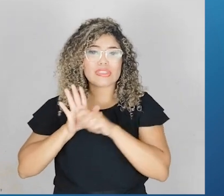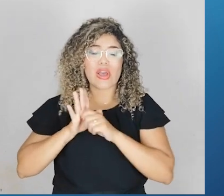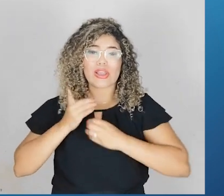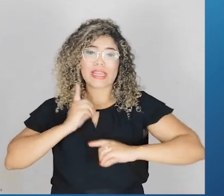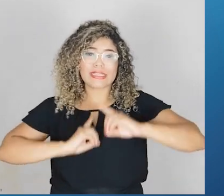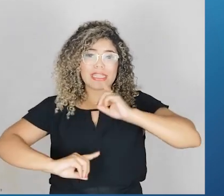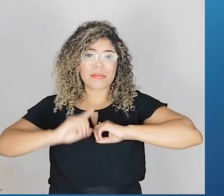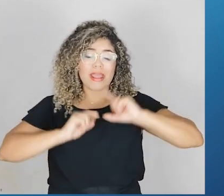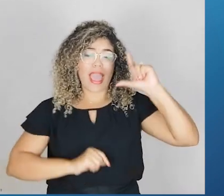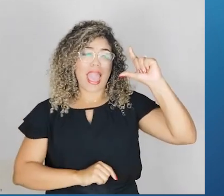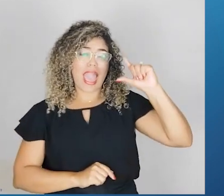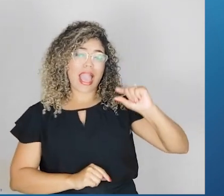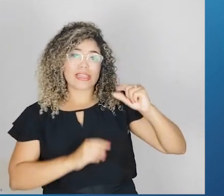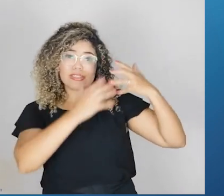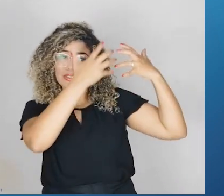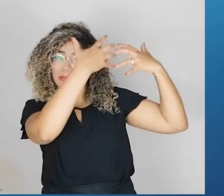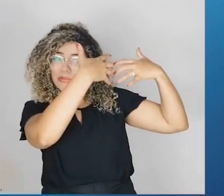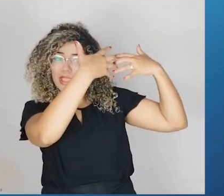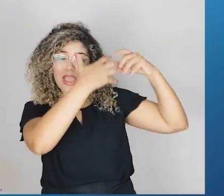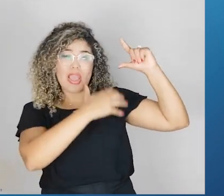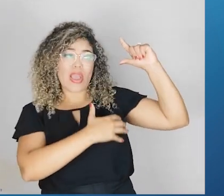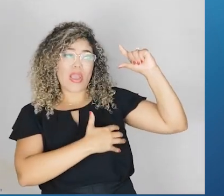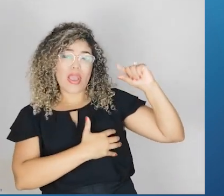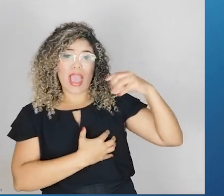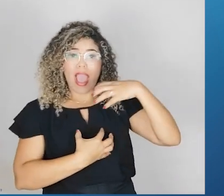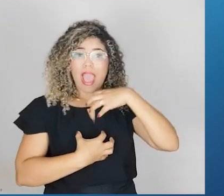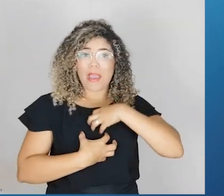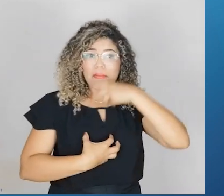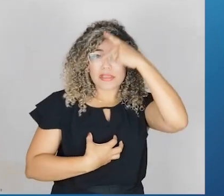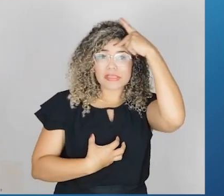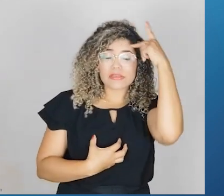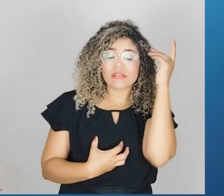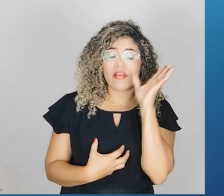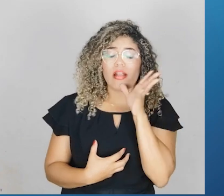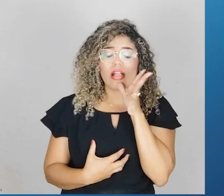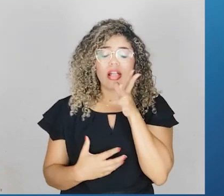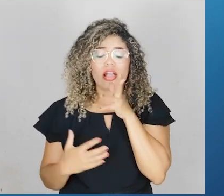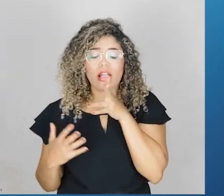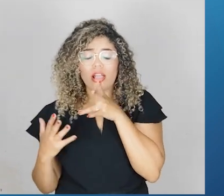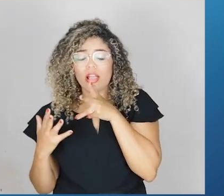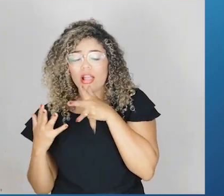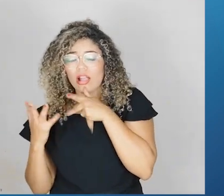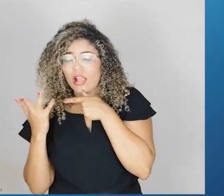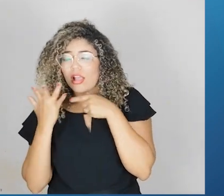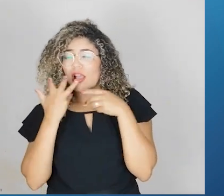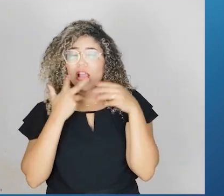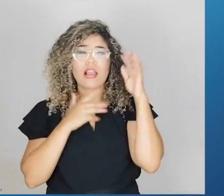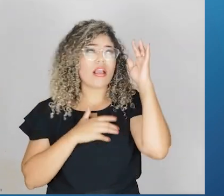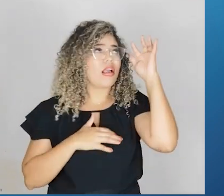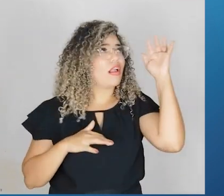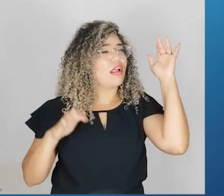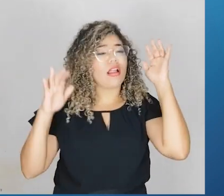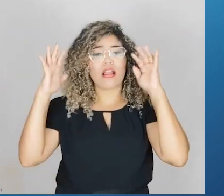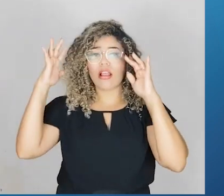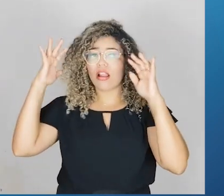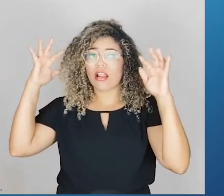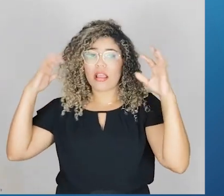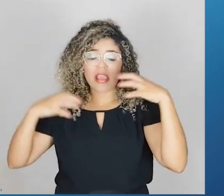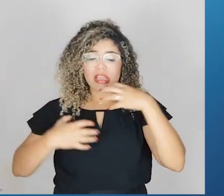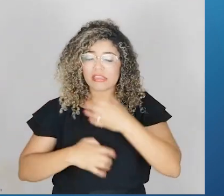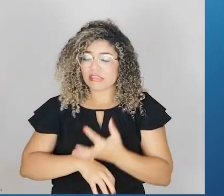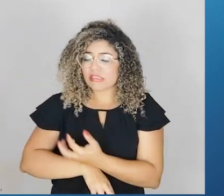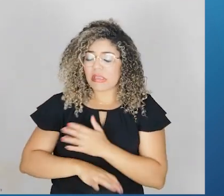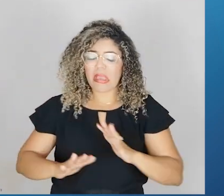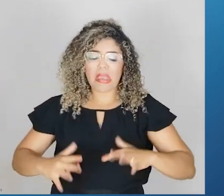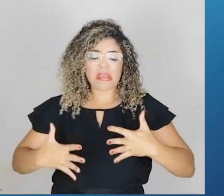das atividades cerebrais de seu usuário, deixando-o devagar, desligado, alheio, menos sensível aos